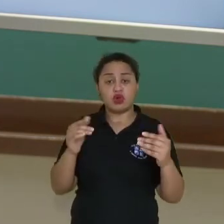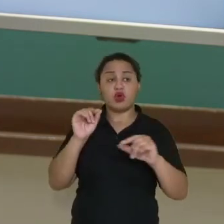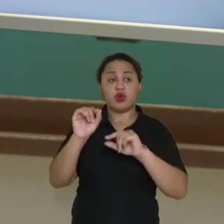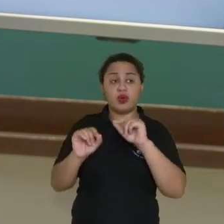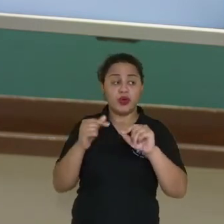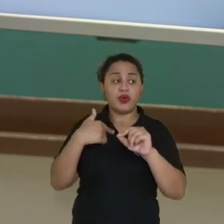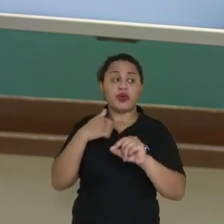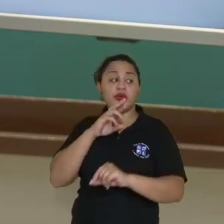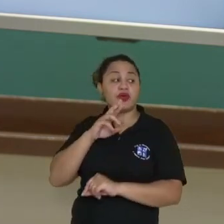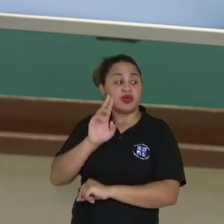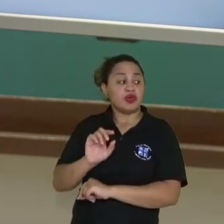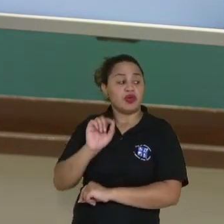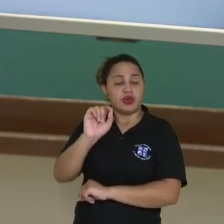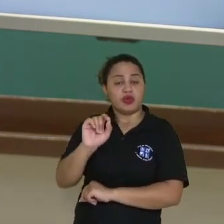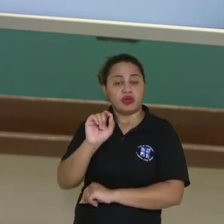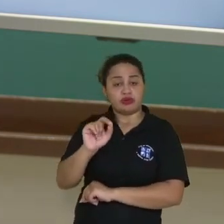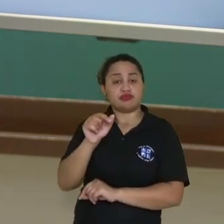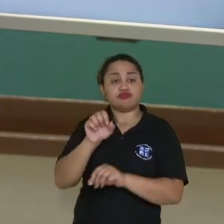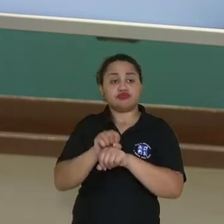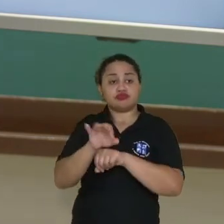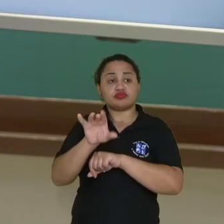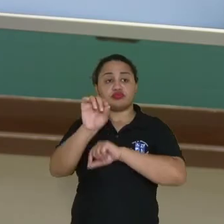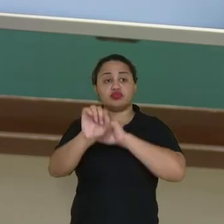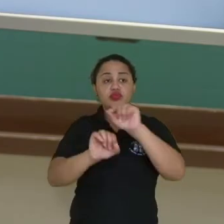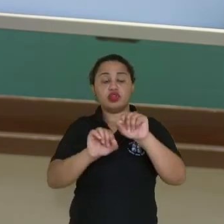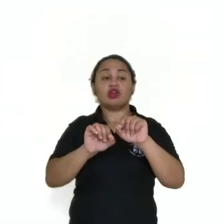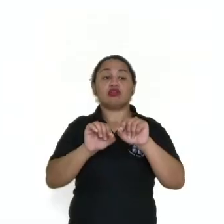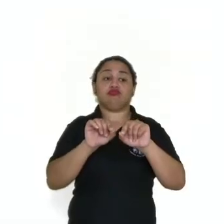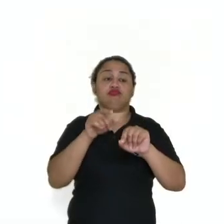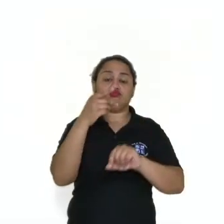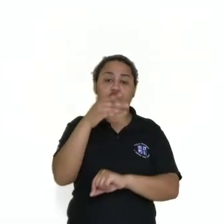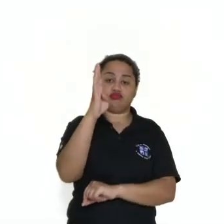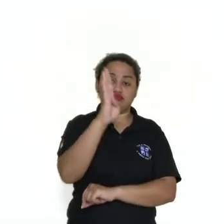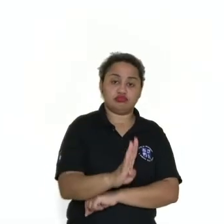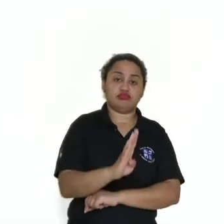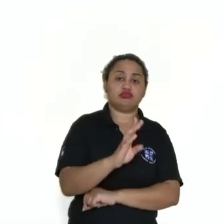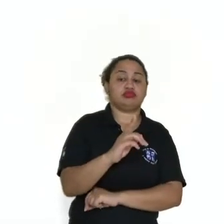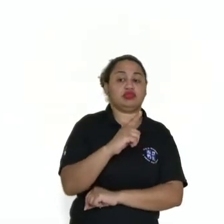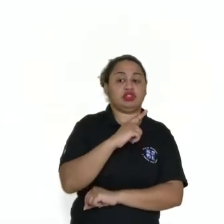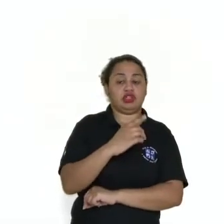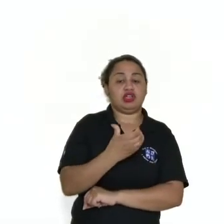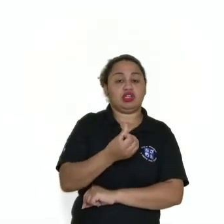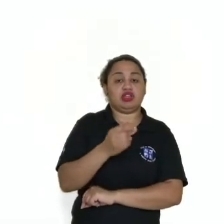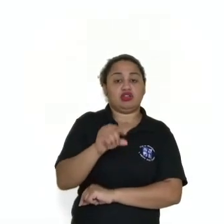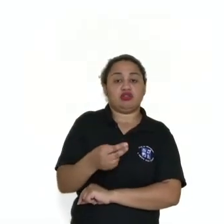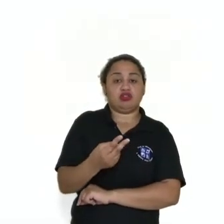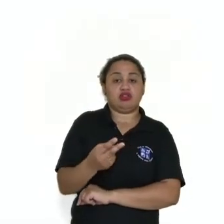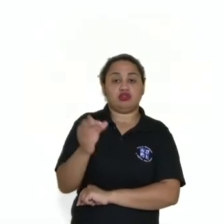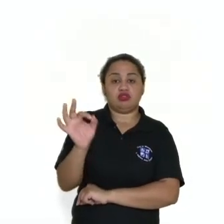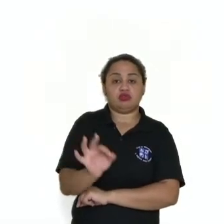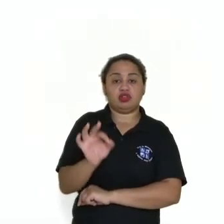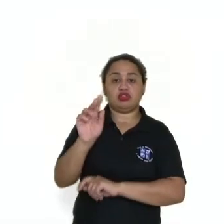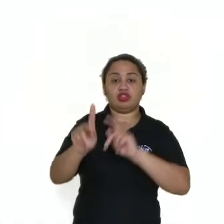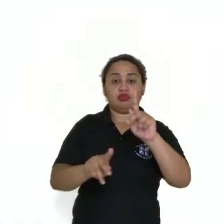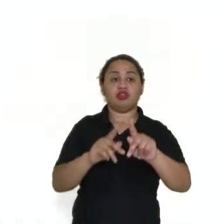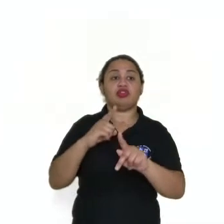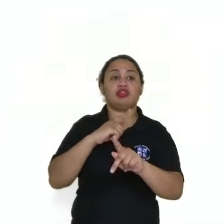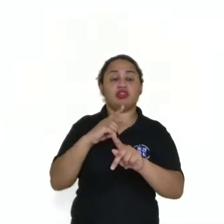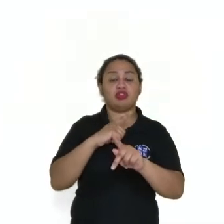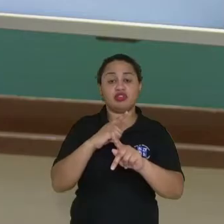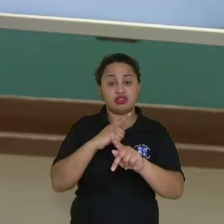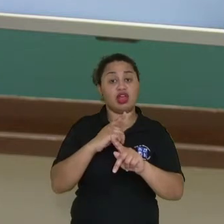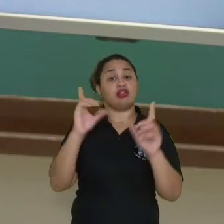vocês trouxeram de resposta. E a nossa sugestão é que no Brasil, 6,2% da população tem algum tipo